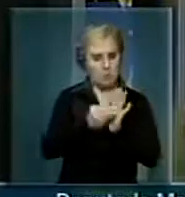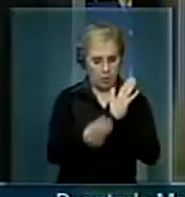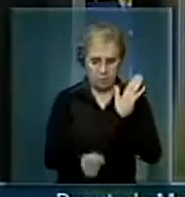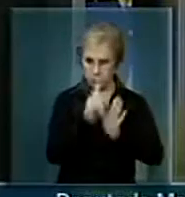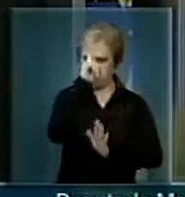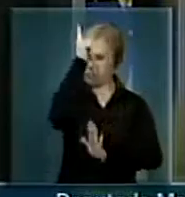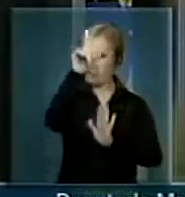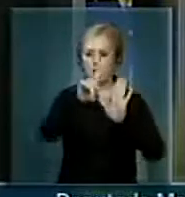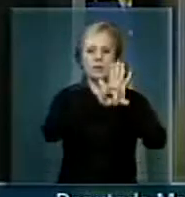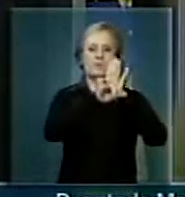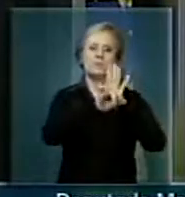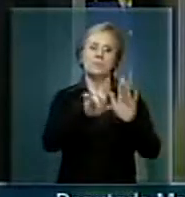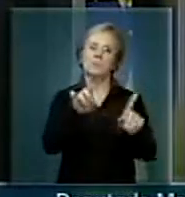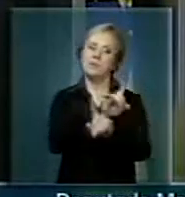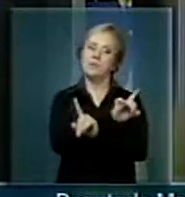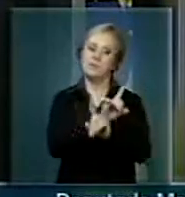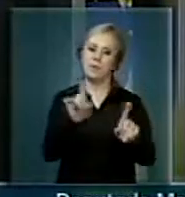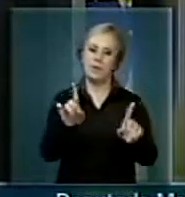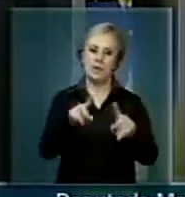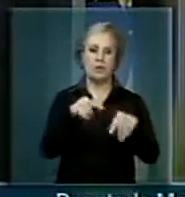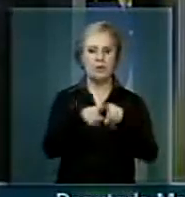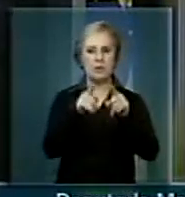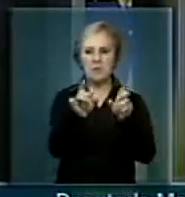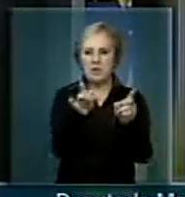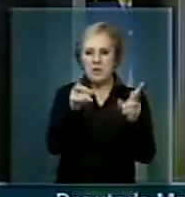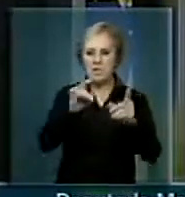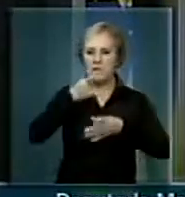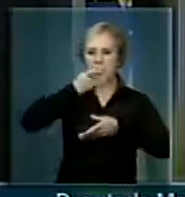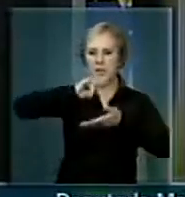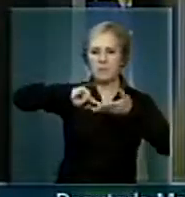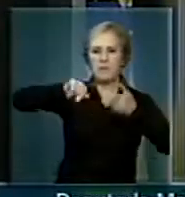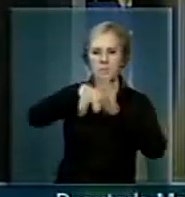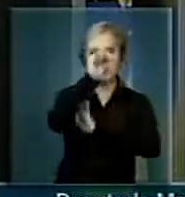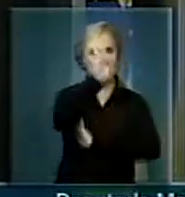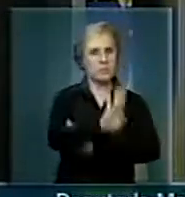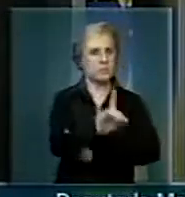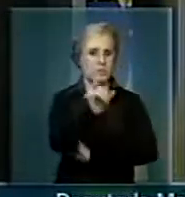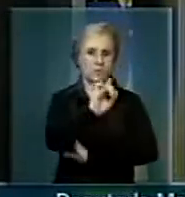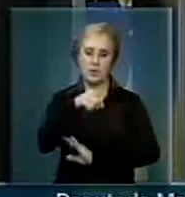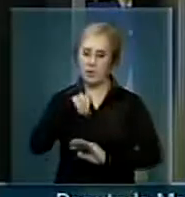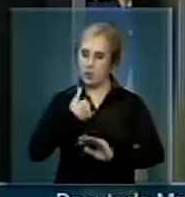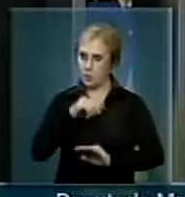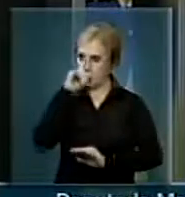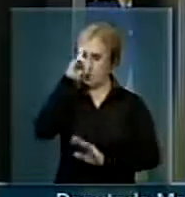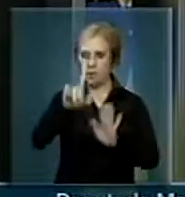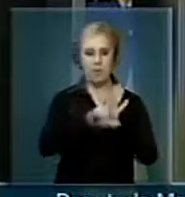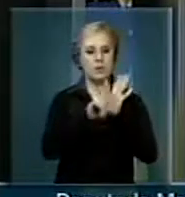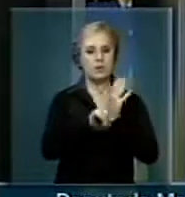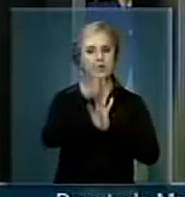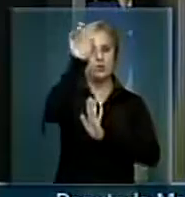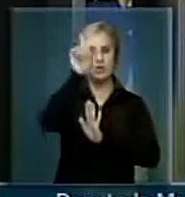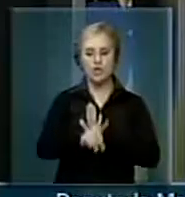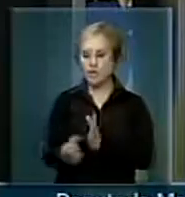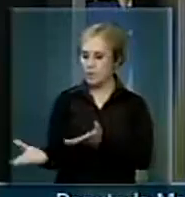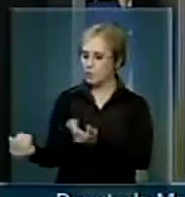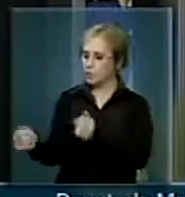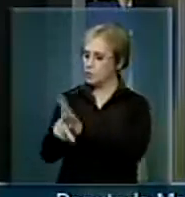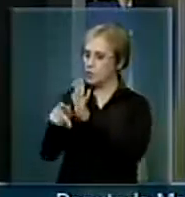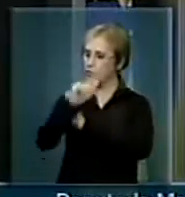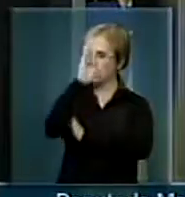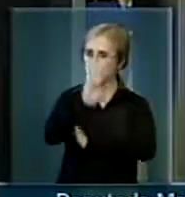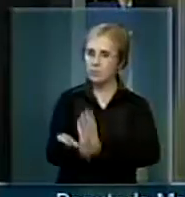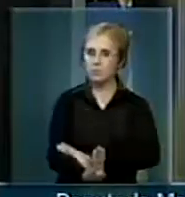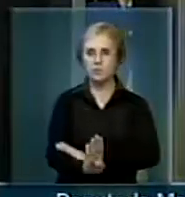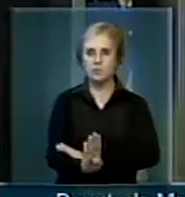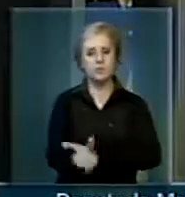legislando especificamente sobre venda de bebidas alcoólicas no Brasil. Eu estou legislando sobre os direitos da juventude brasileira,